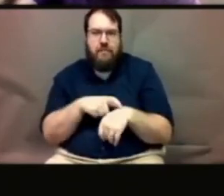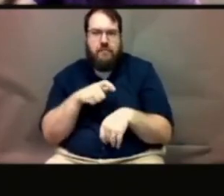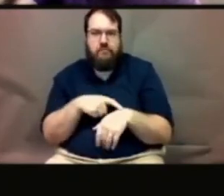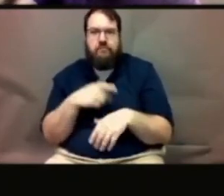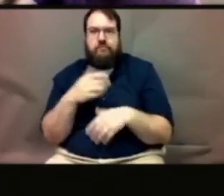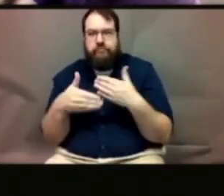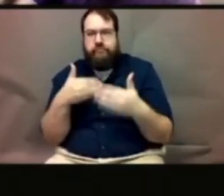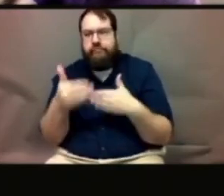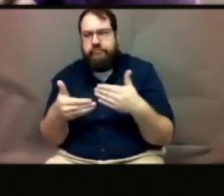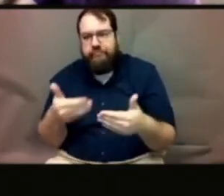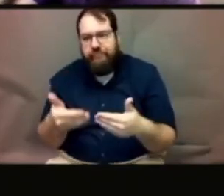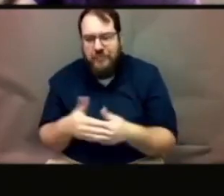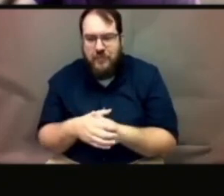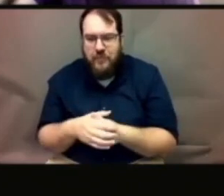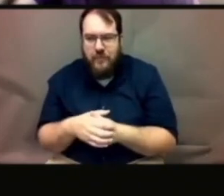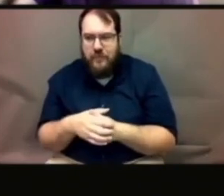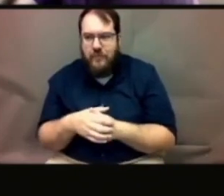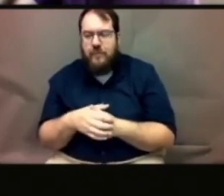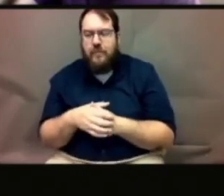apps